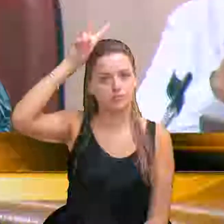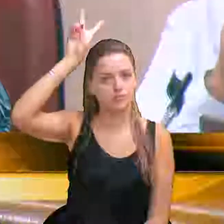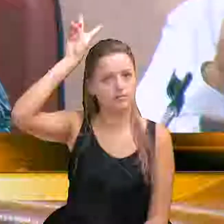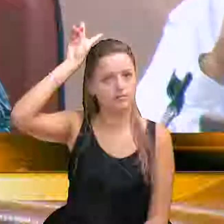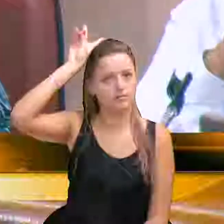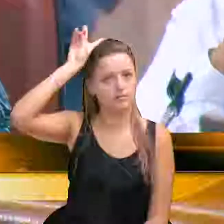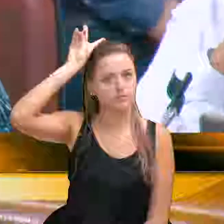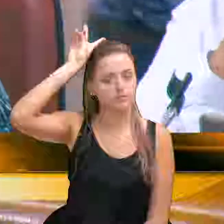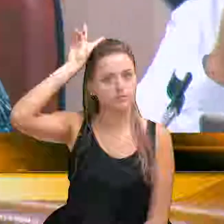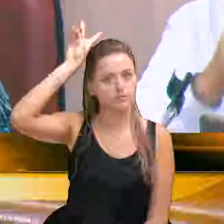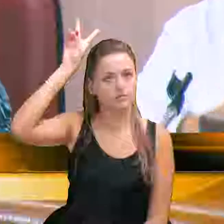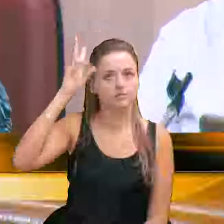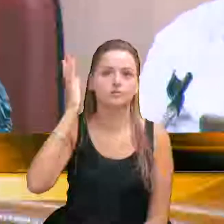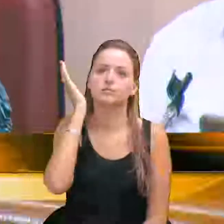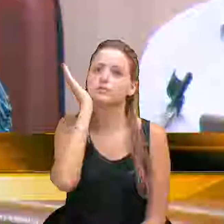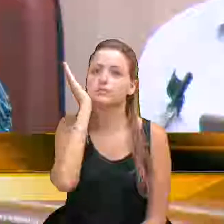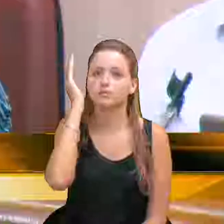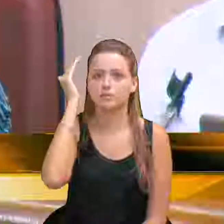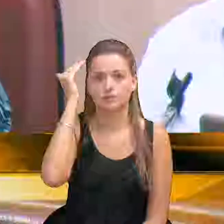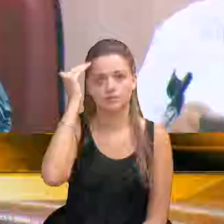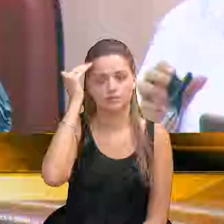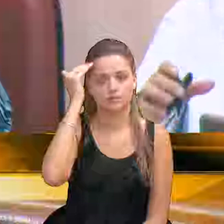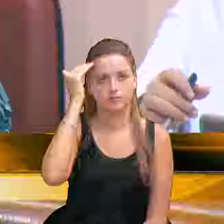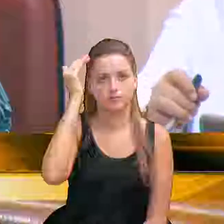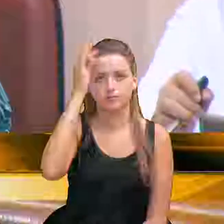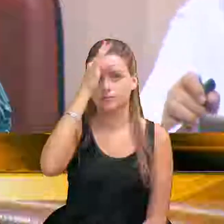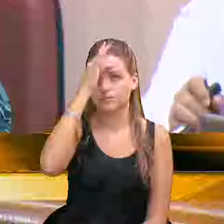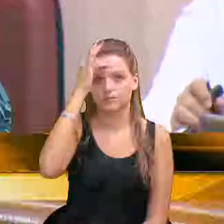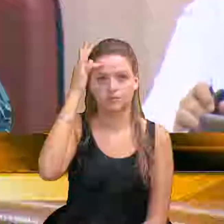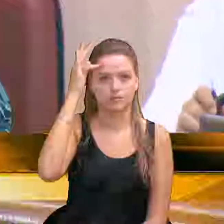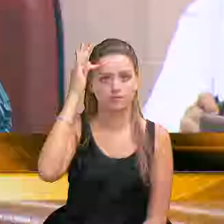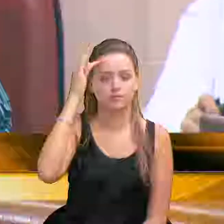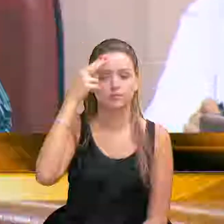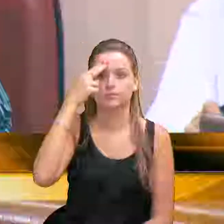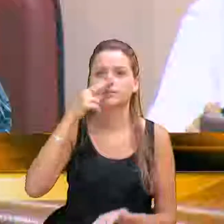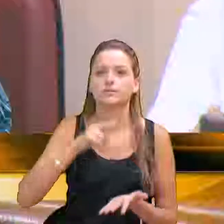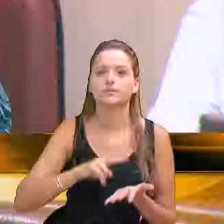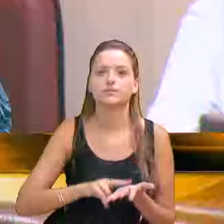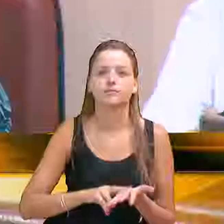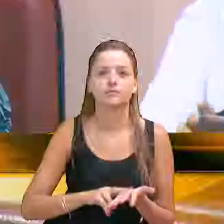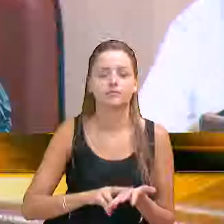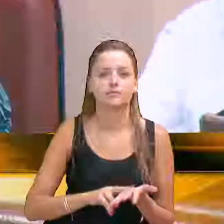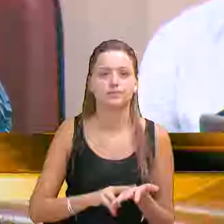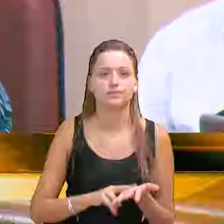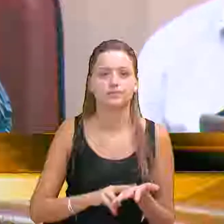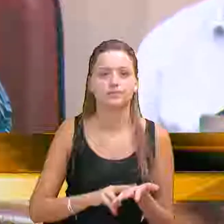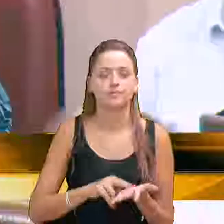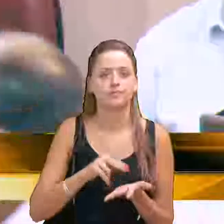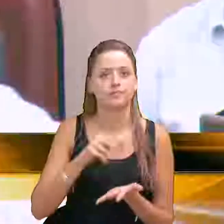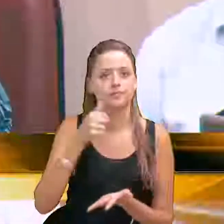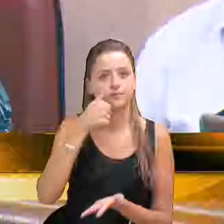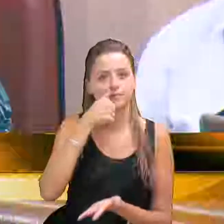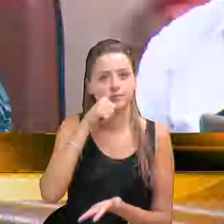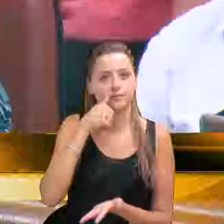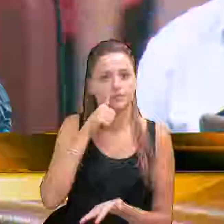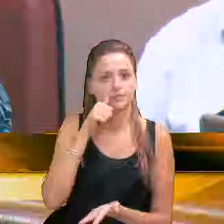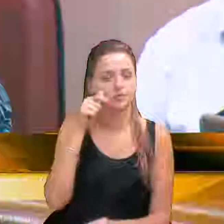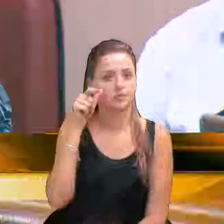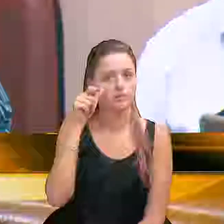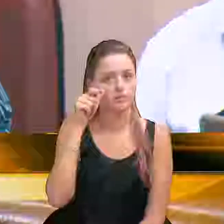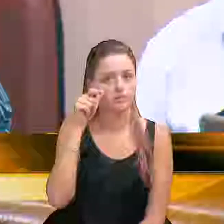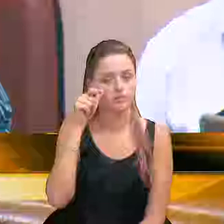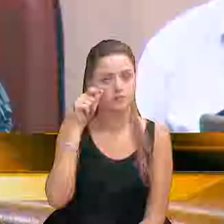Rosa, Felipe Grêmio-Maier, Gustavo Toigo, Neri Andrade Pereira Júnior, Paula Iores, Paulo